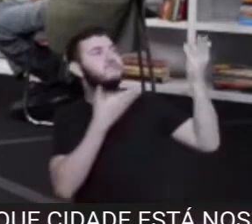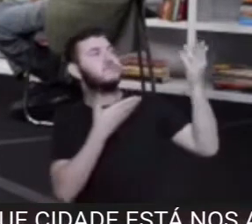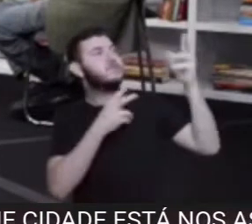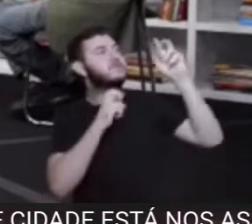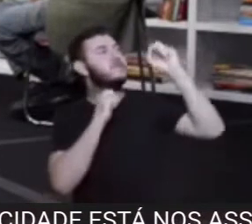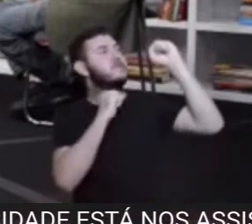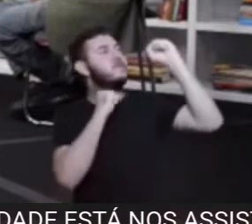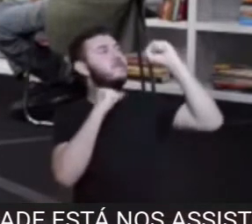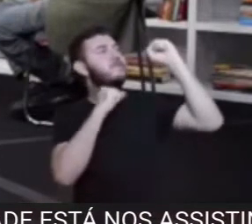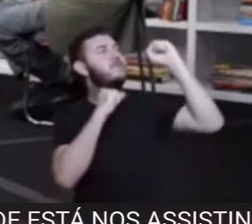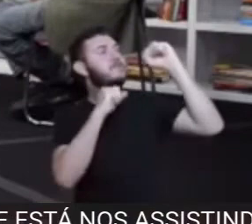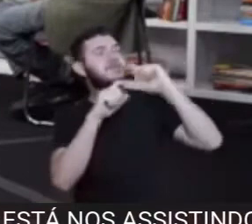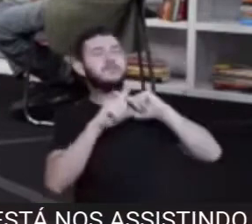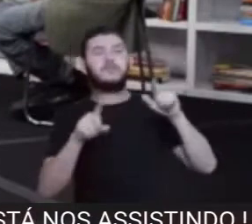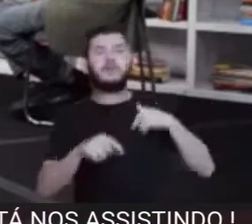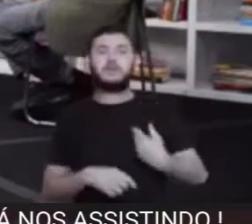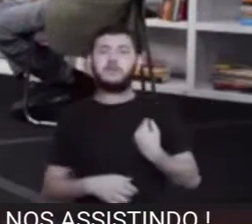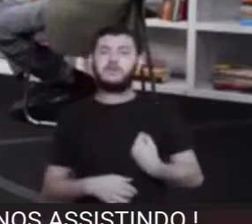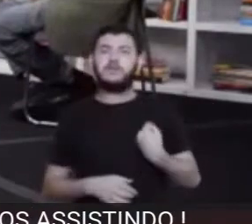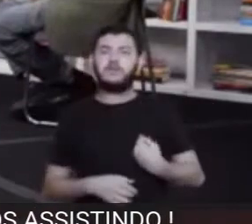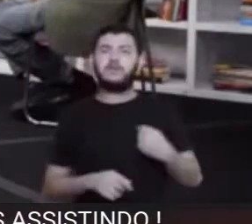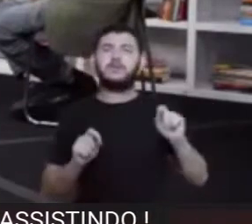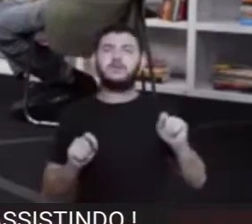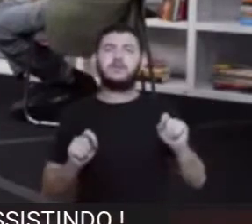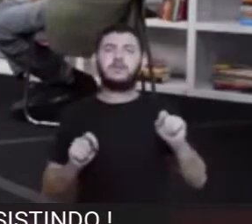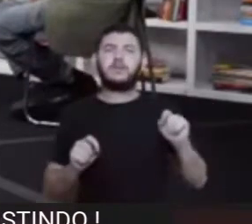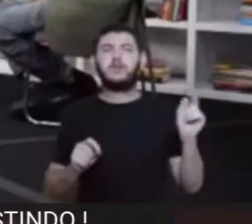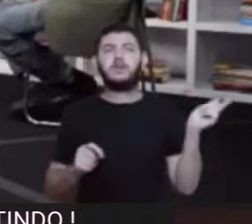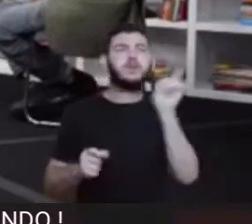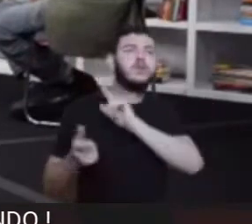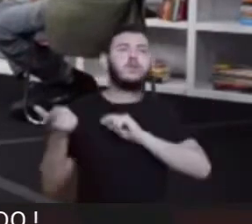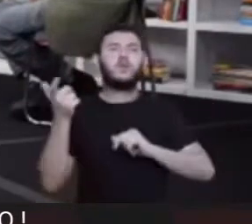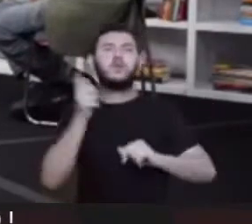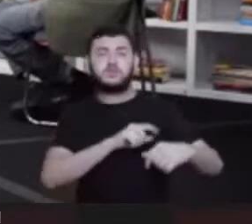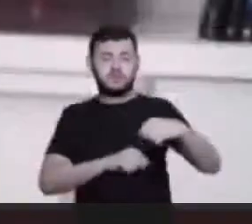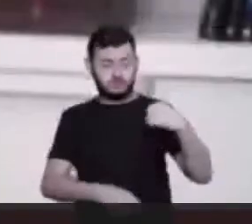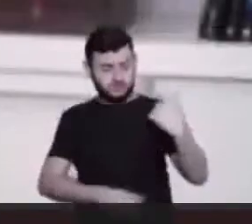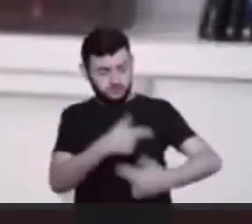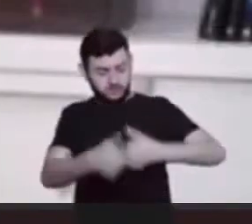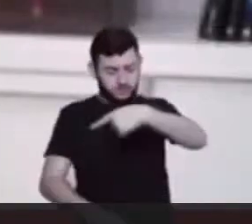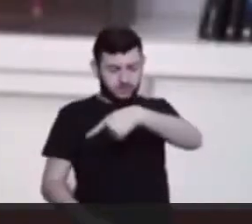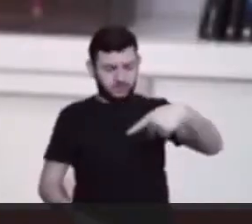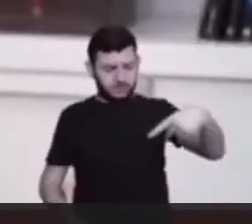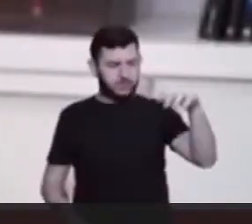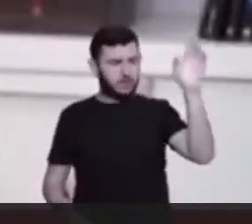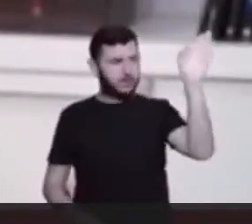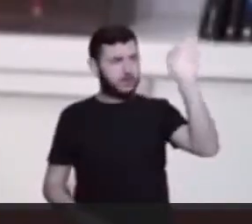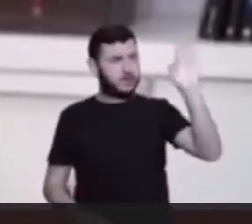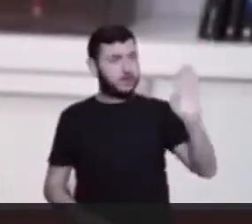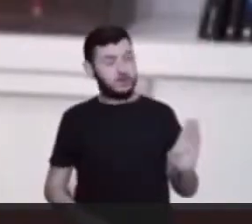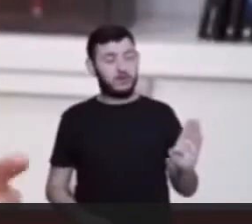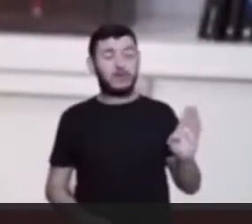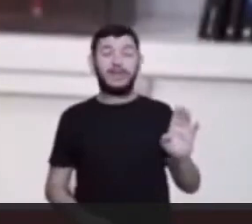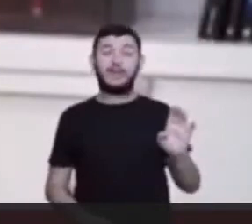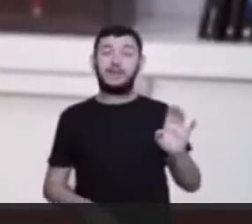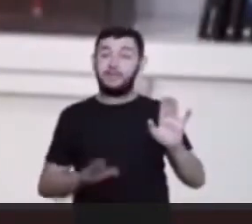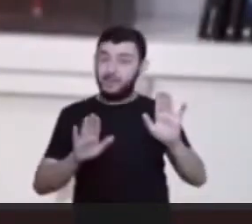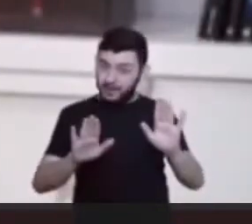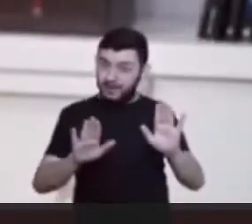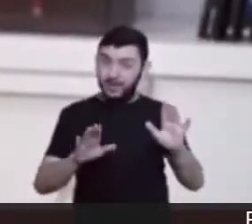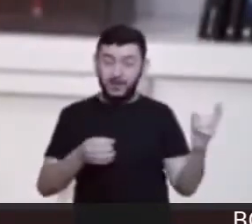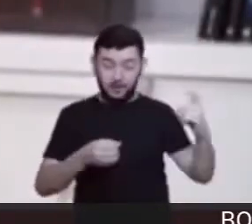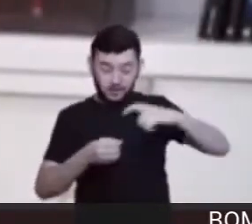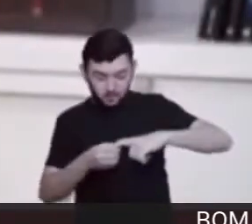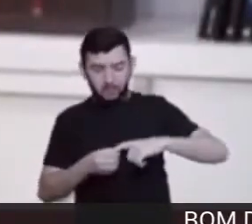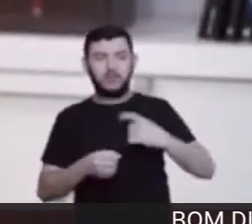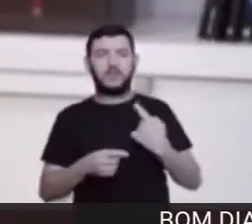de onde saí para chegar à presidência da República. E se eu votar, eu vou votar porque é possível